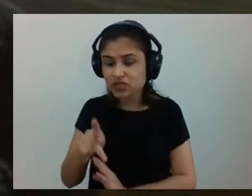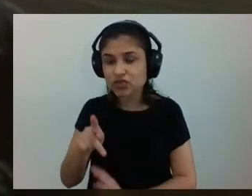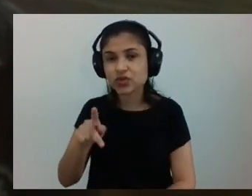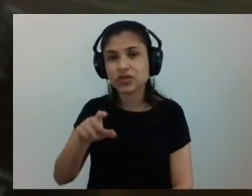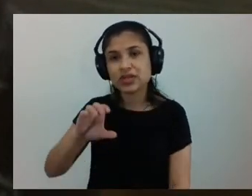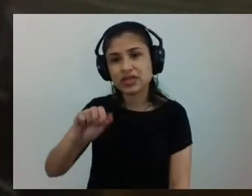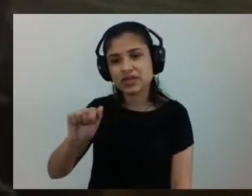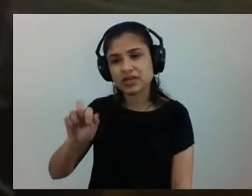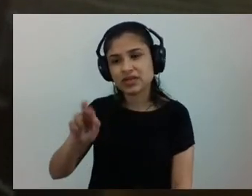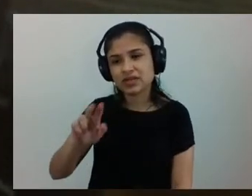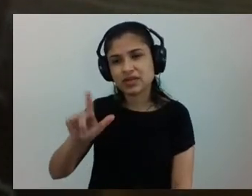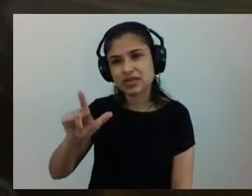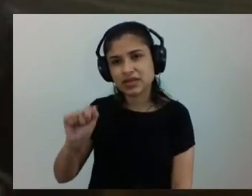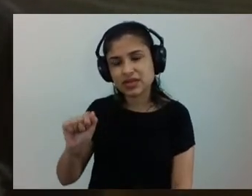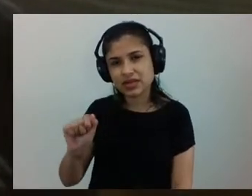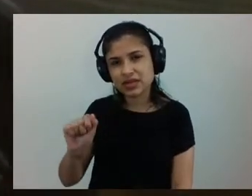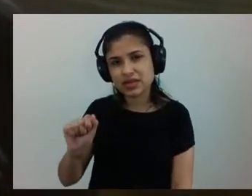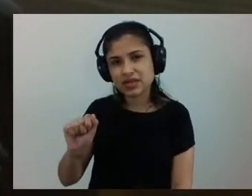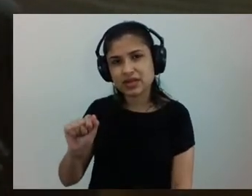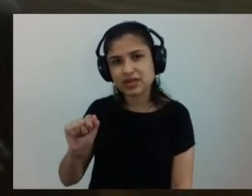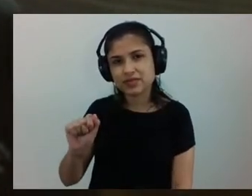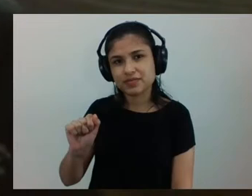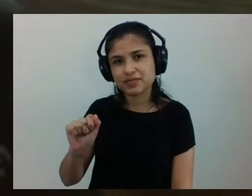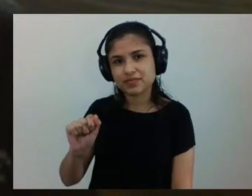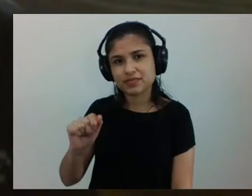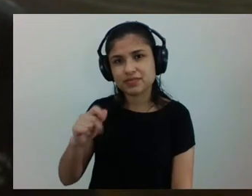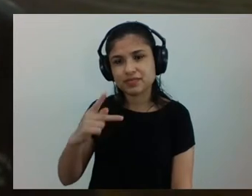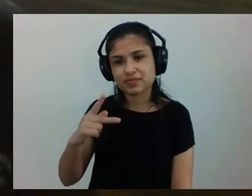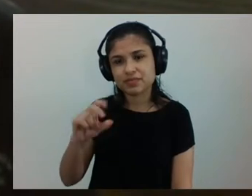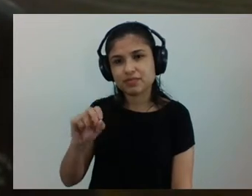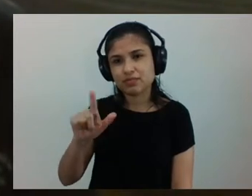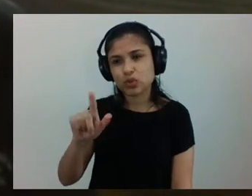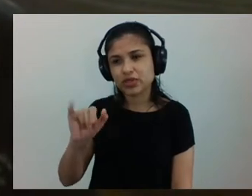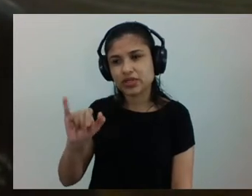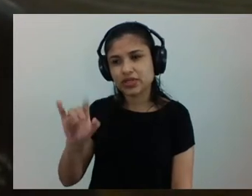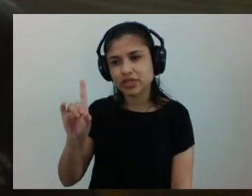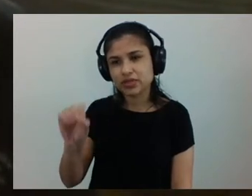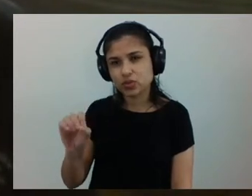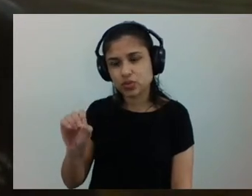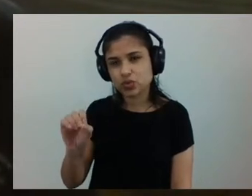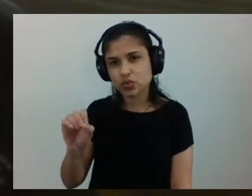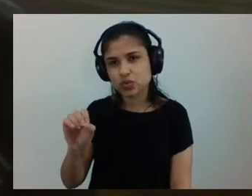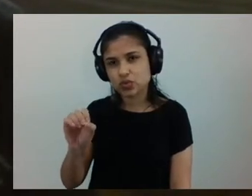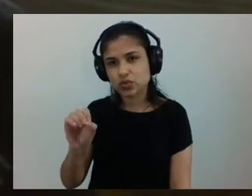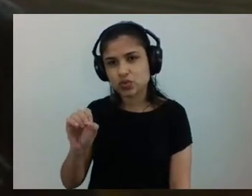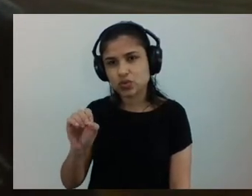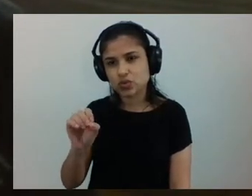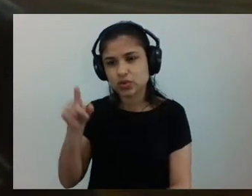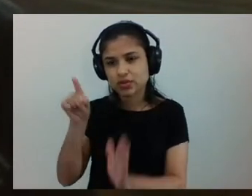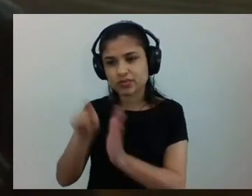Bettina Andreucci Polido. Vou colar a pergunta dela aqui no chat.